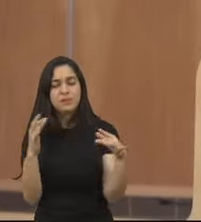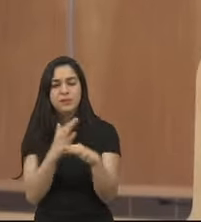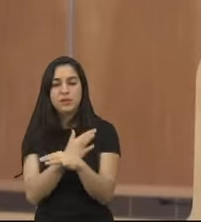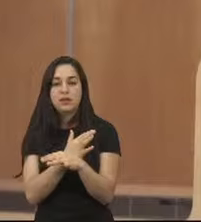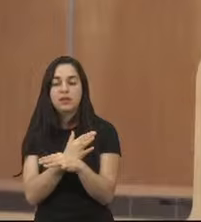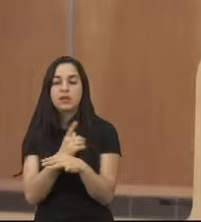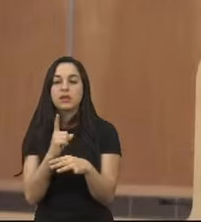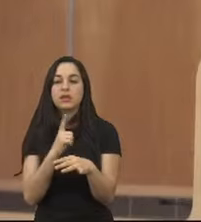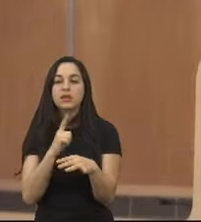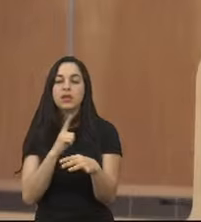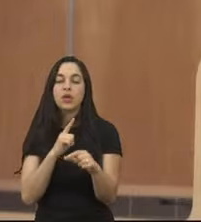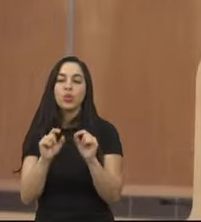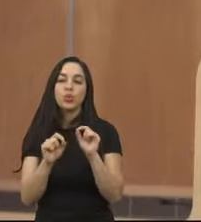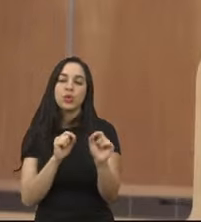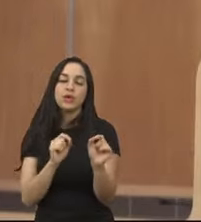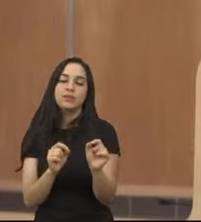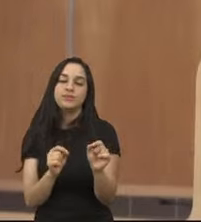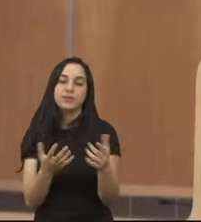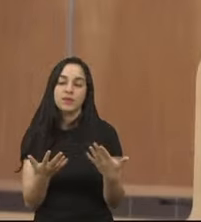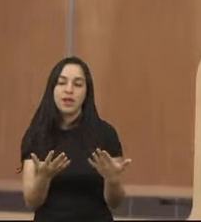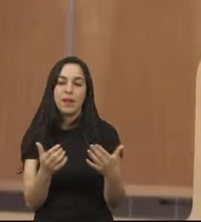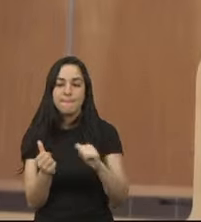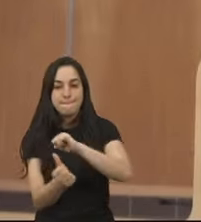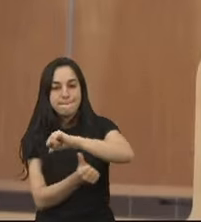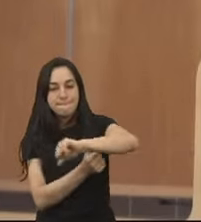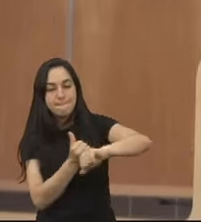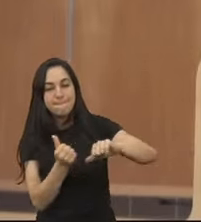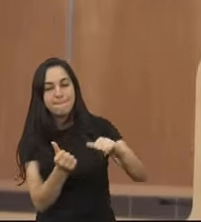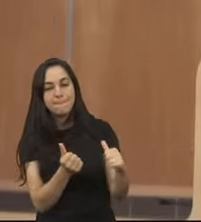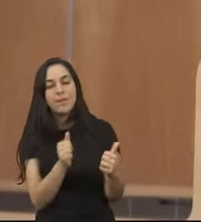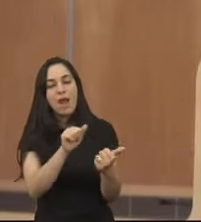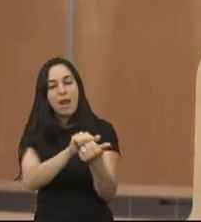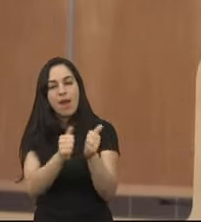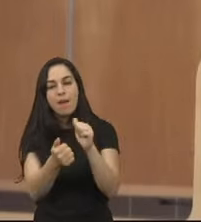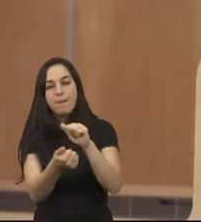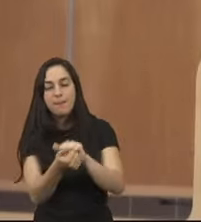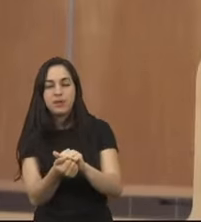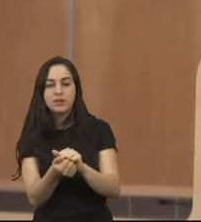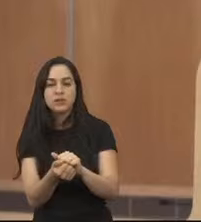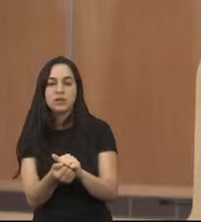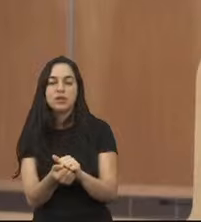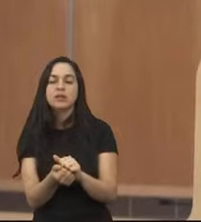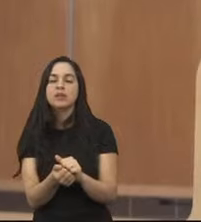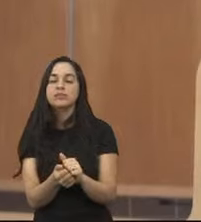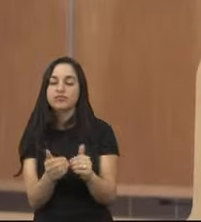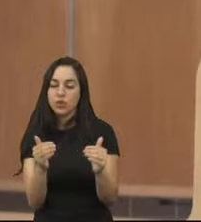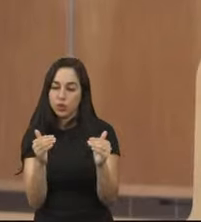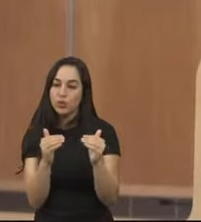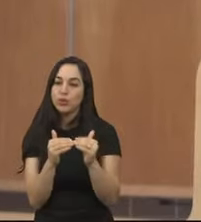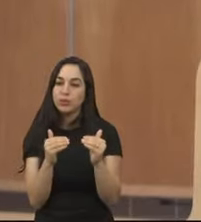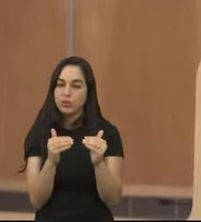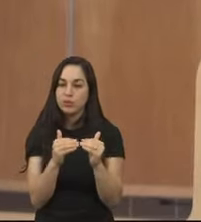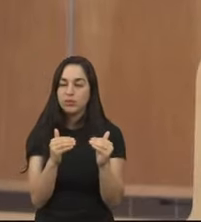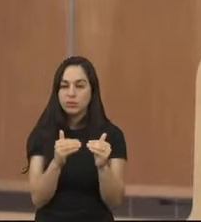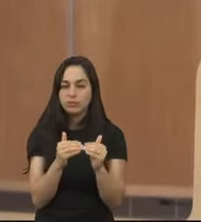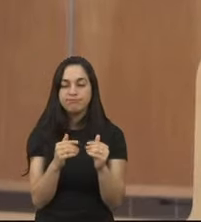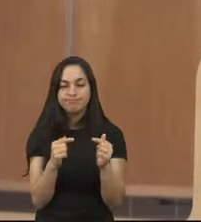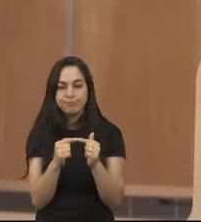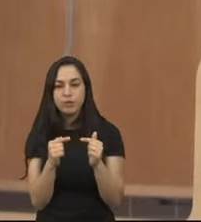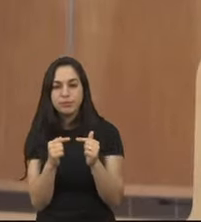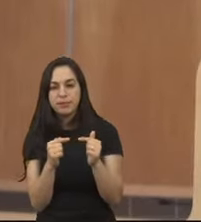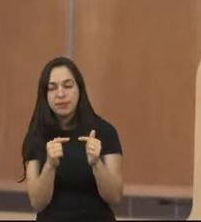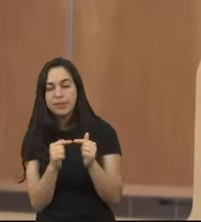iniciando um processo de transição para métodos mais eficientes, compatíveis com a infraestrutura e as demandas